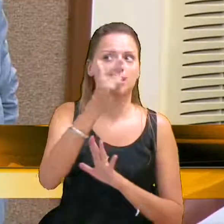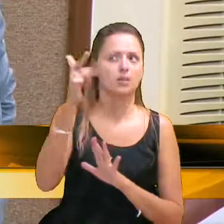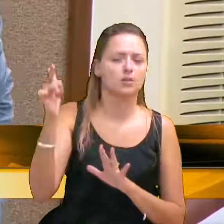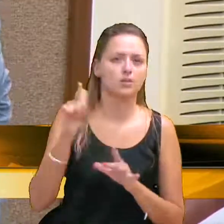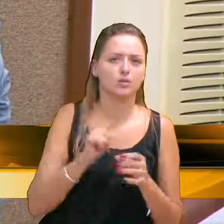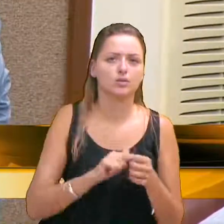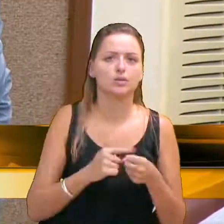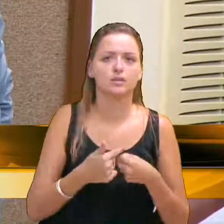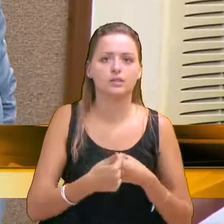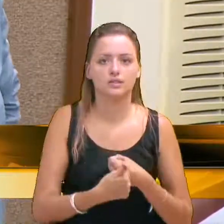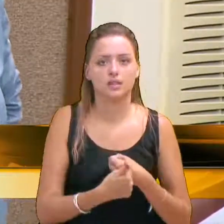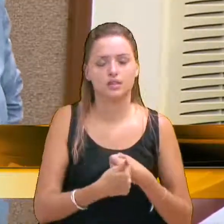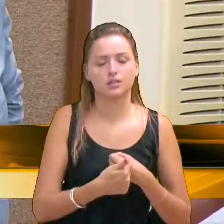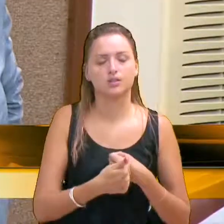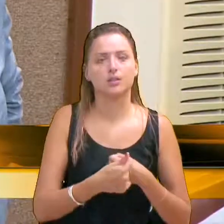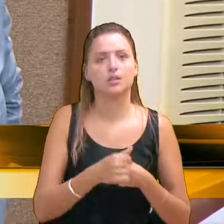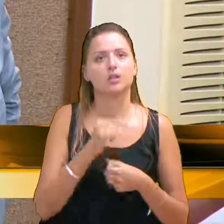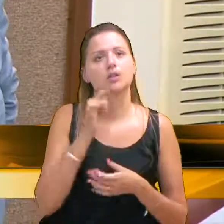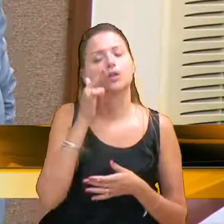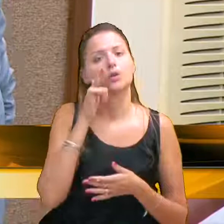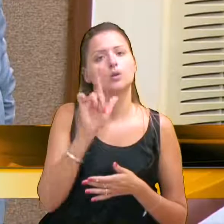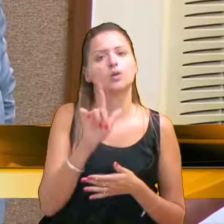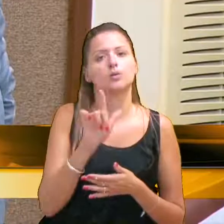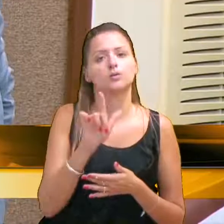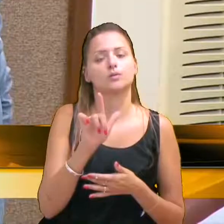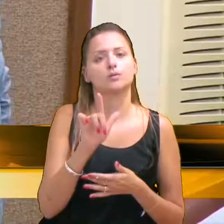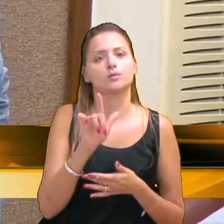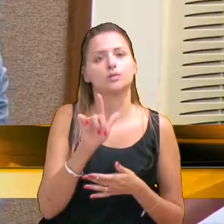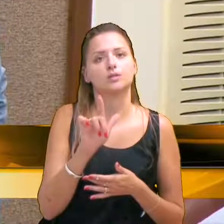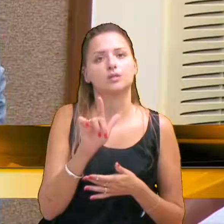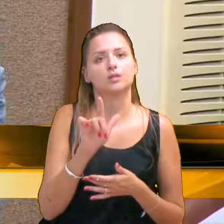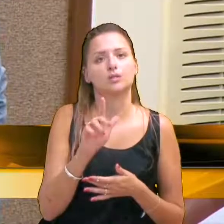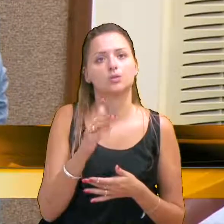municípios conseguiram esse retorno